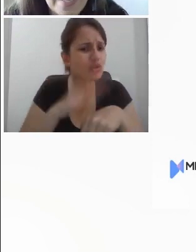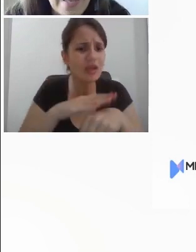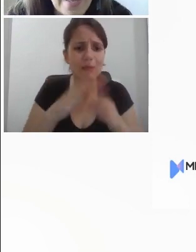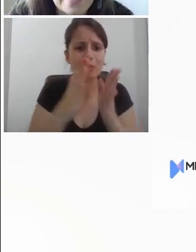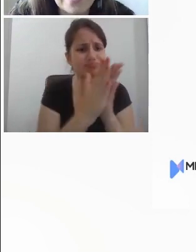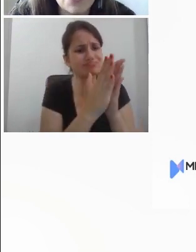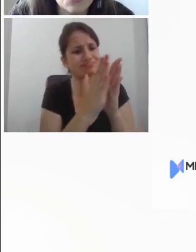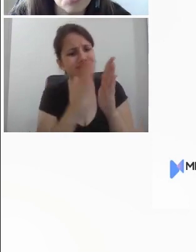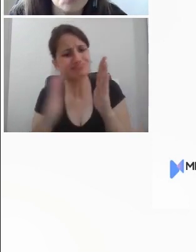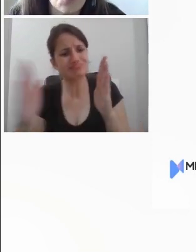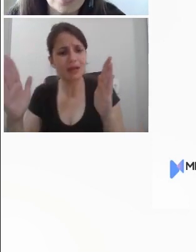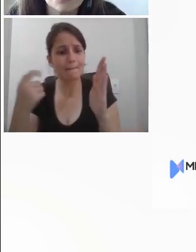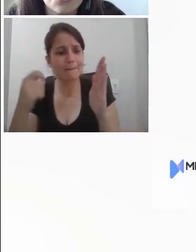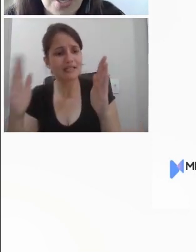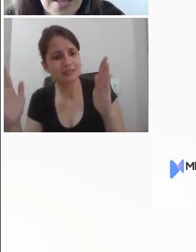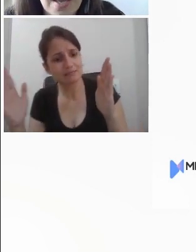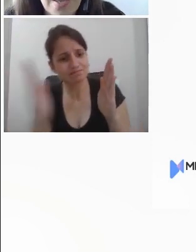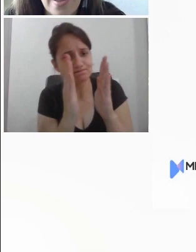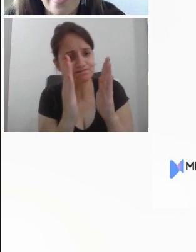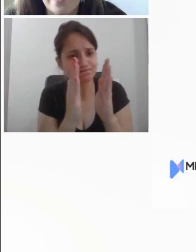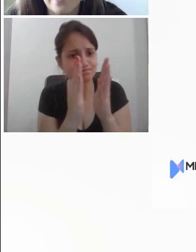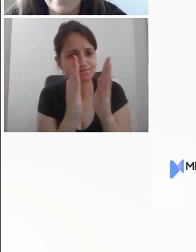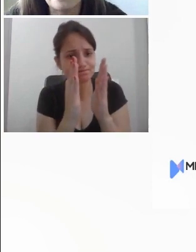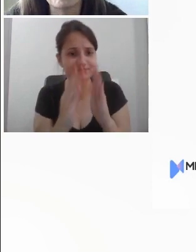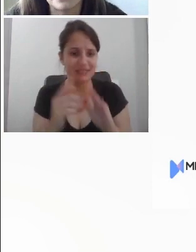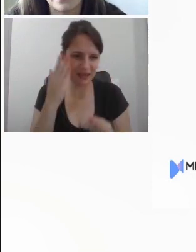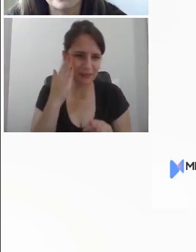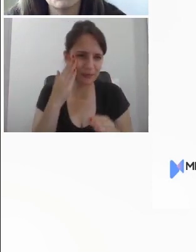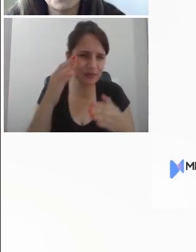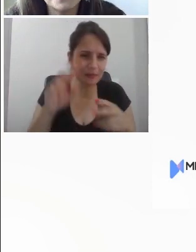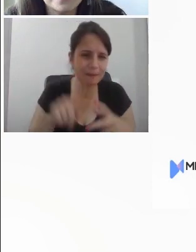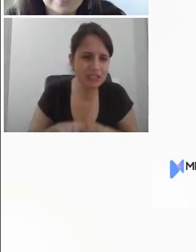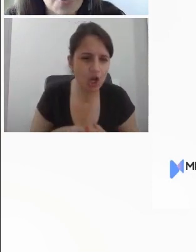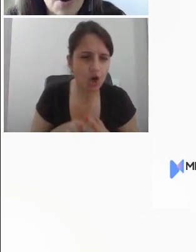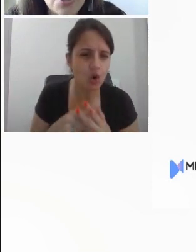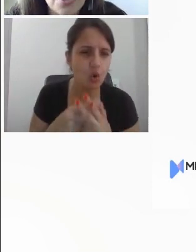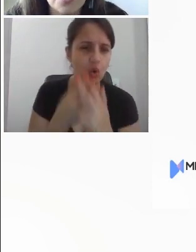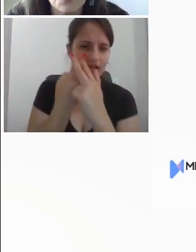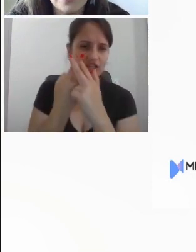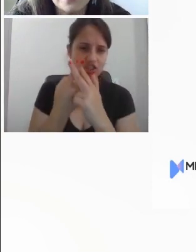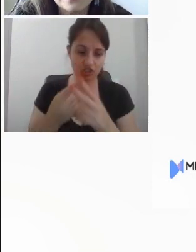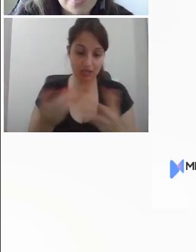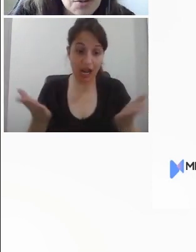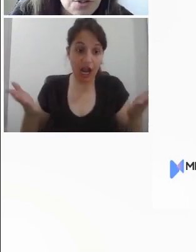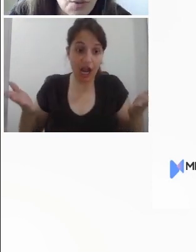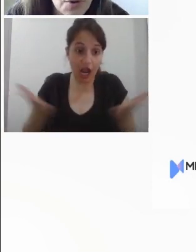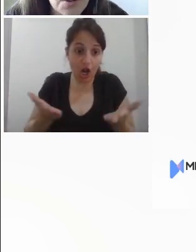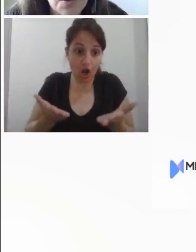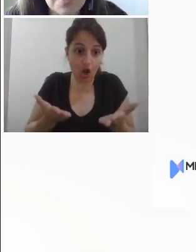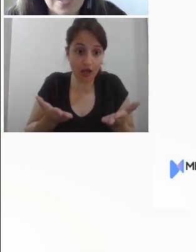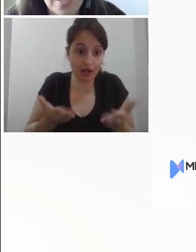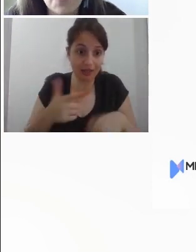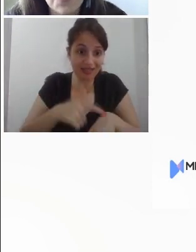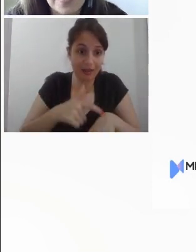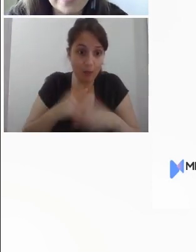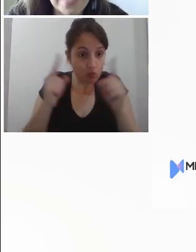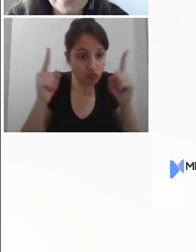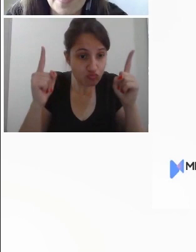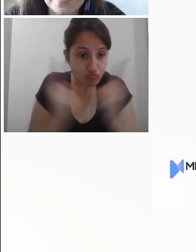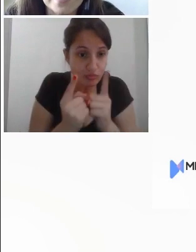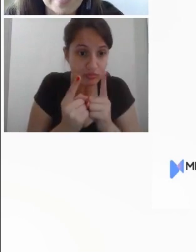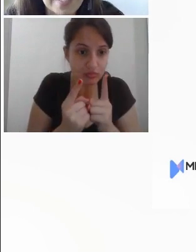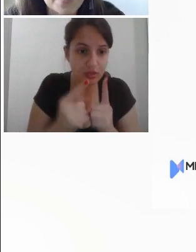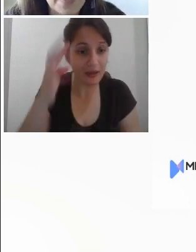eh se a gente não corrigir eh aquilo que precisa ser corrigido em ciclos curtos eu vou ficar